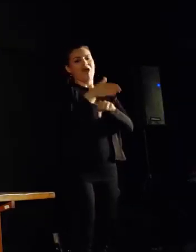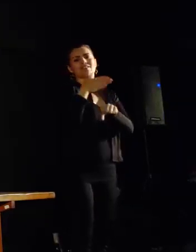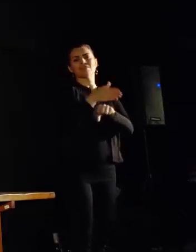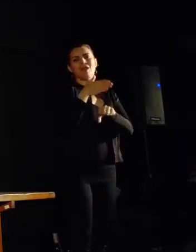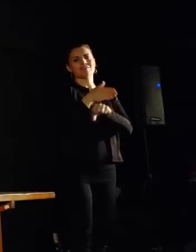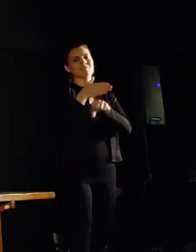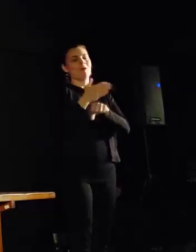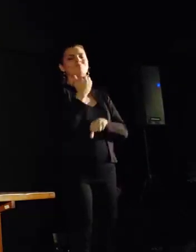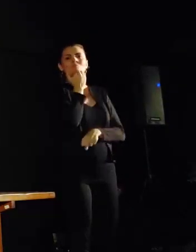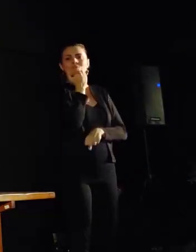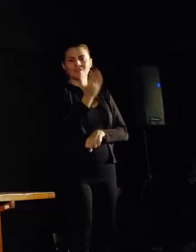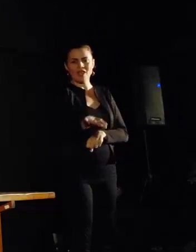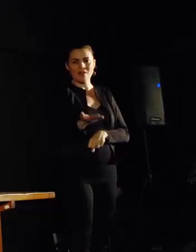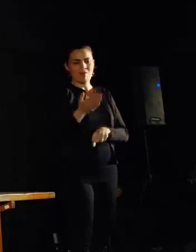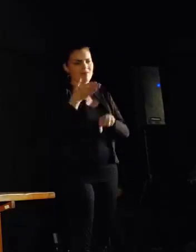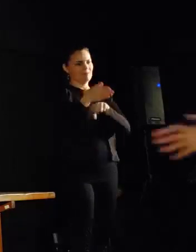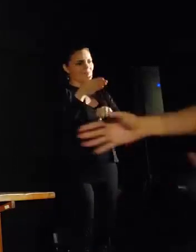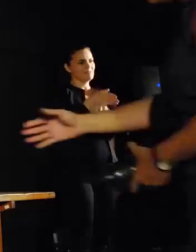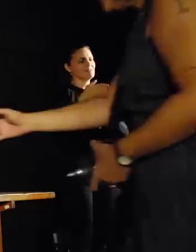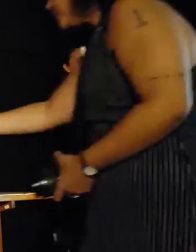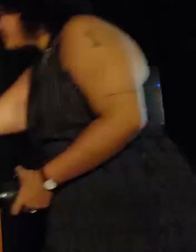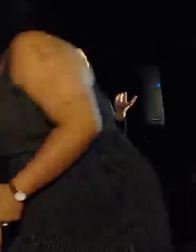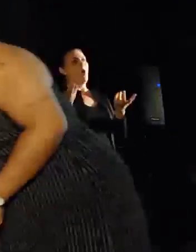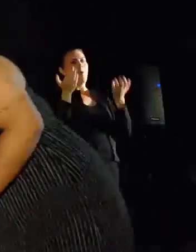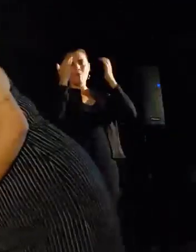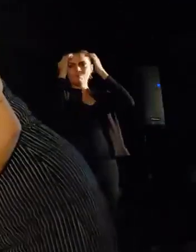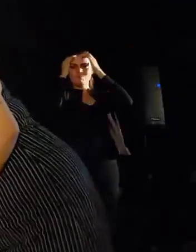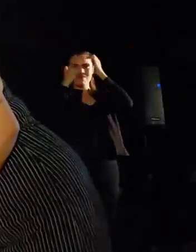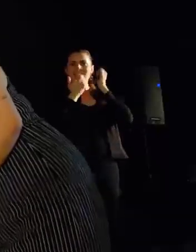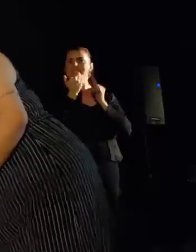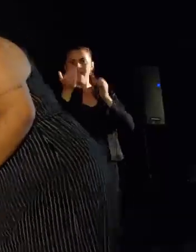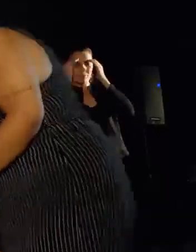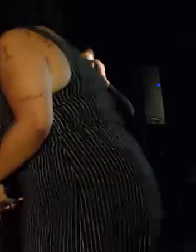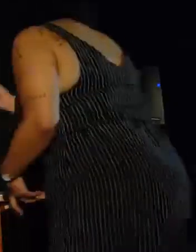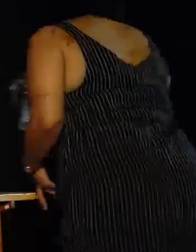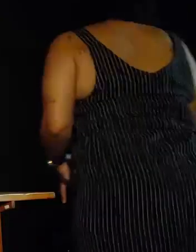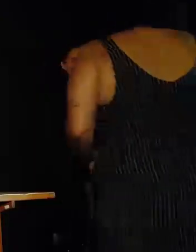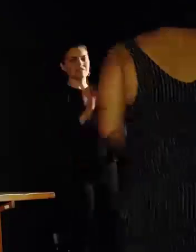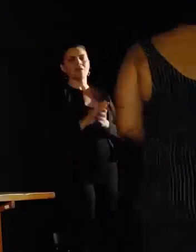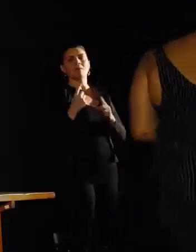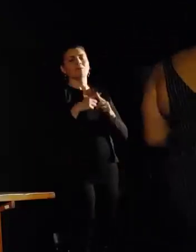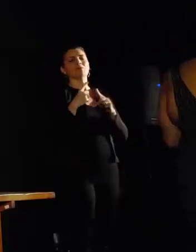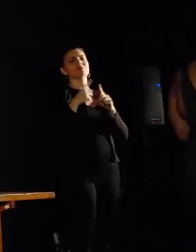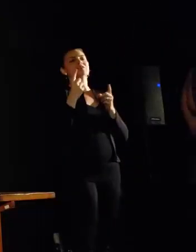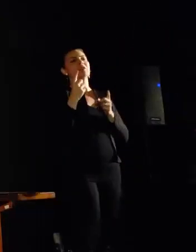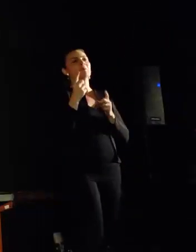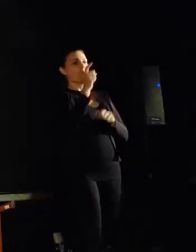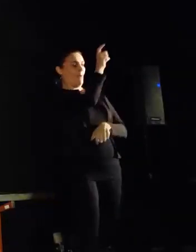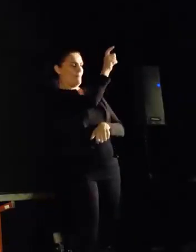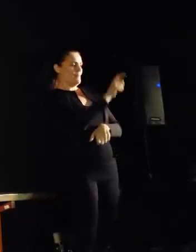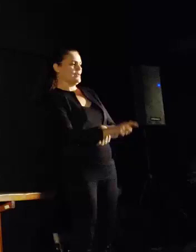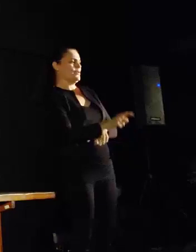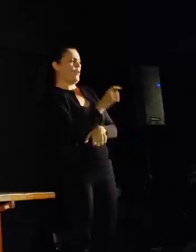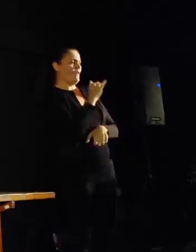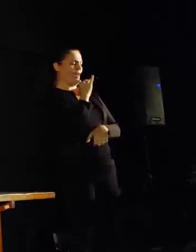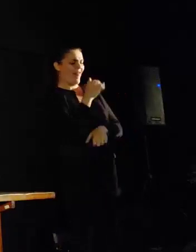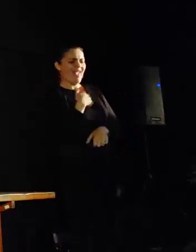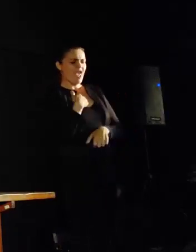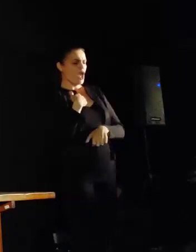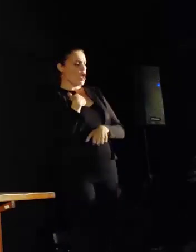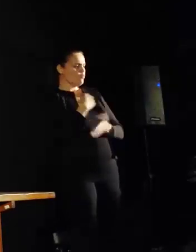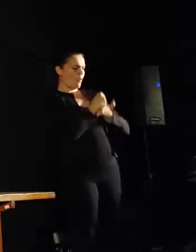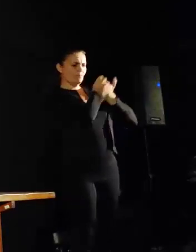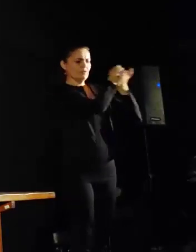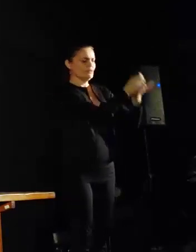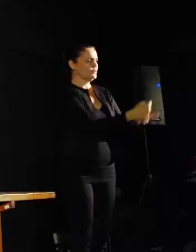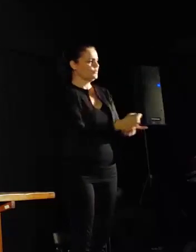não conformação, ela é a violência da desobediência, ela é a violência daquele que diz eu não colaboro mais, certo? É a violência daquele que